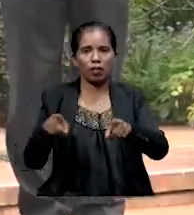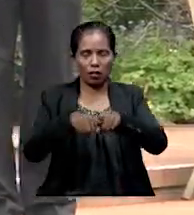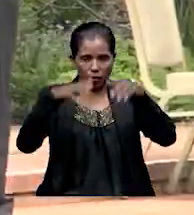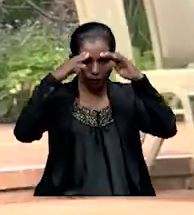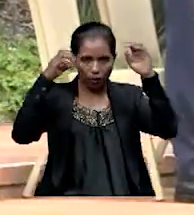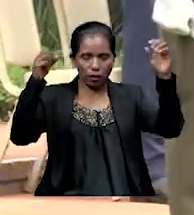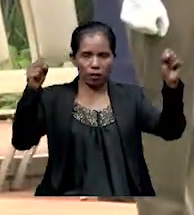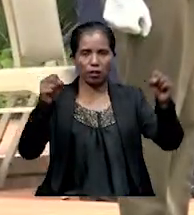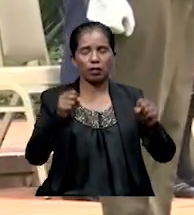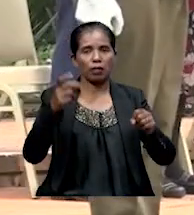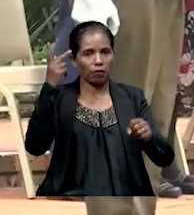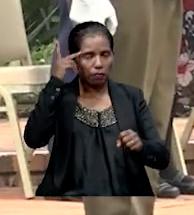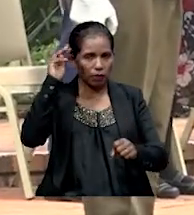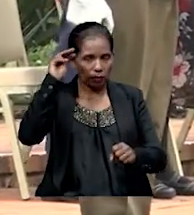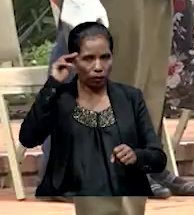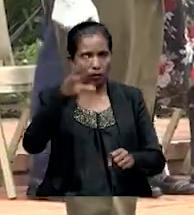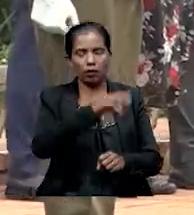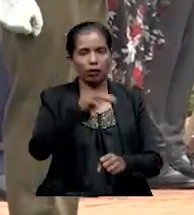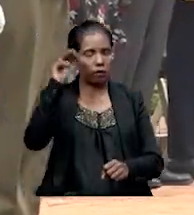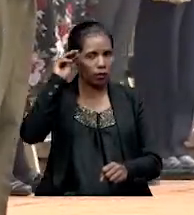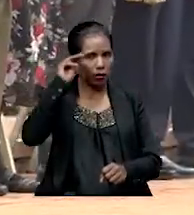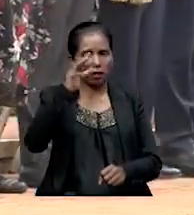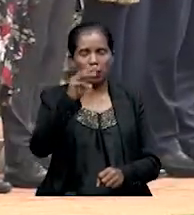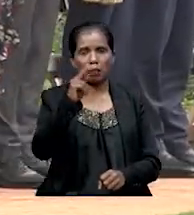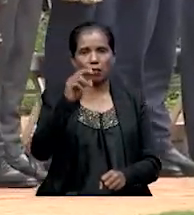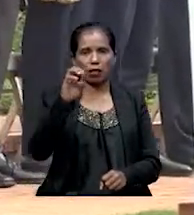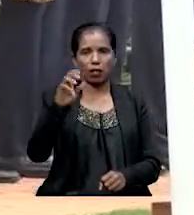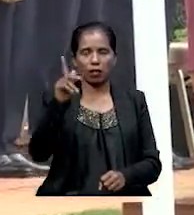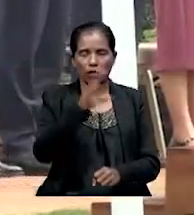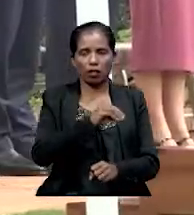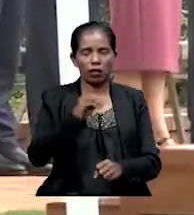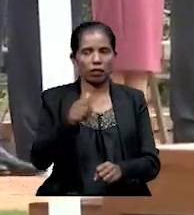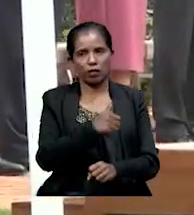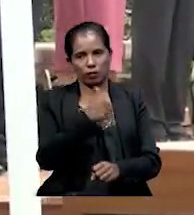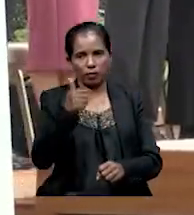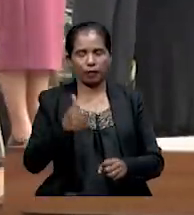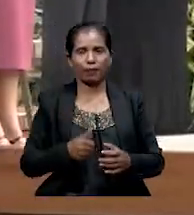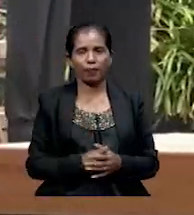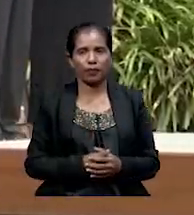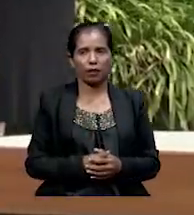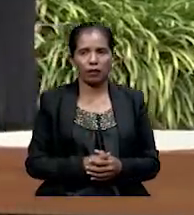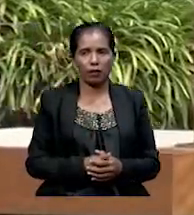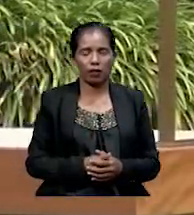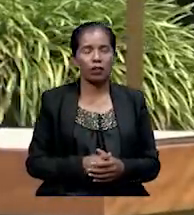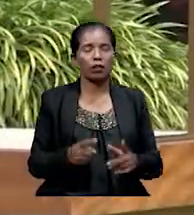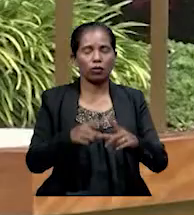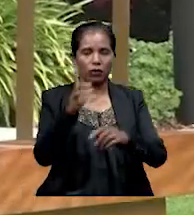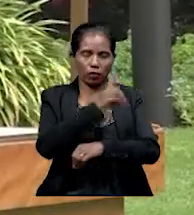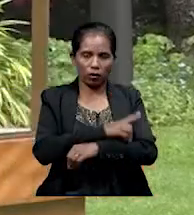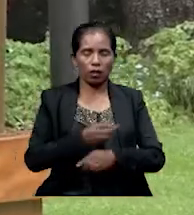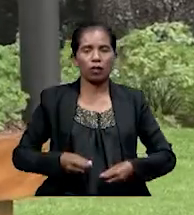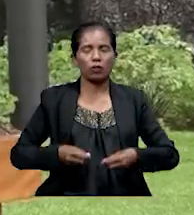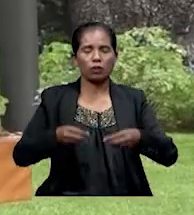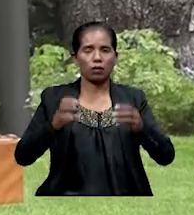república, primeiro-ministro, o ministro de negócios estrangeiros no cooperação no Selutan. Realidade cata o hinloron hatudo energia